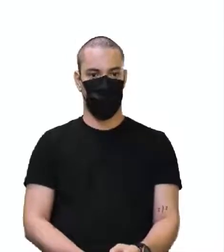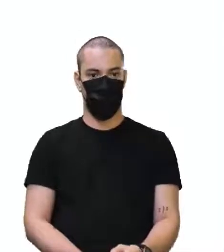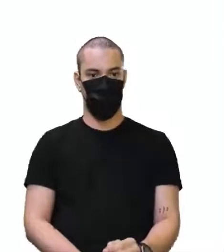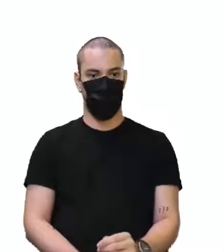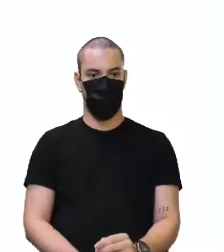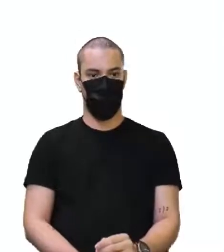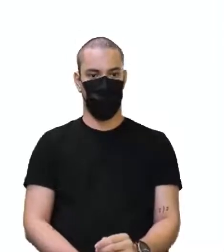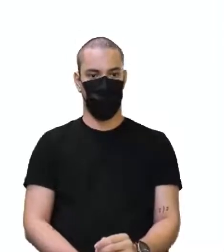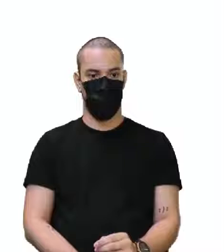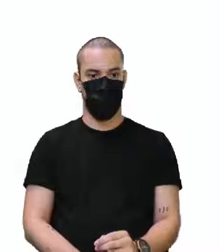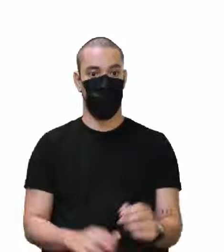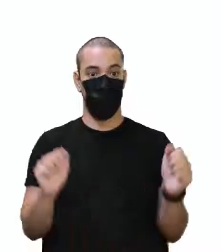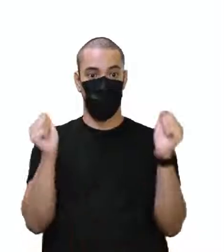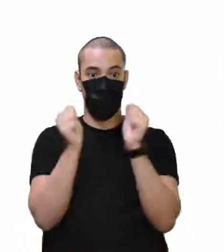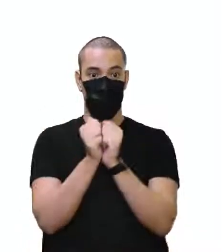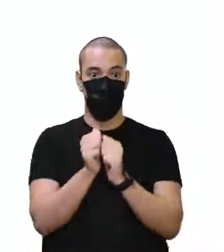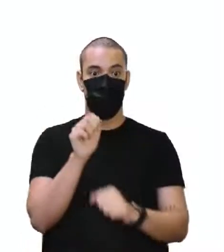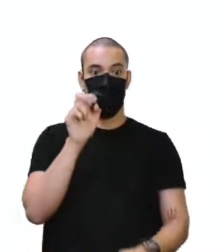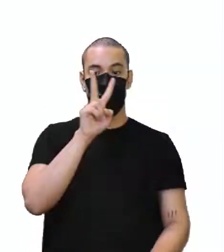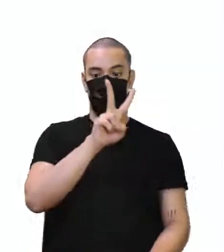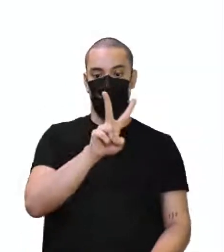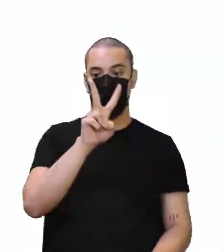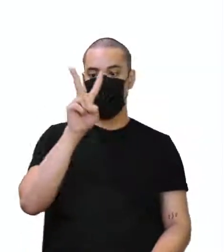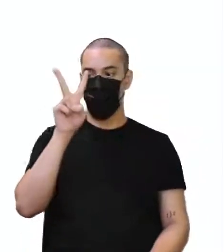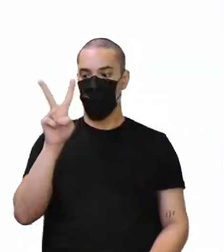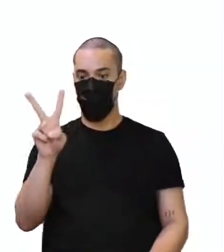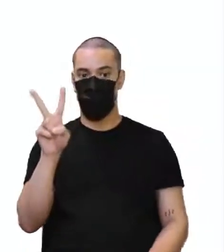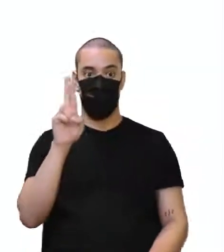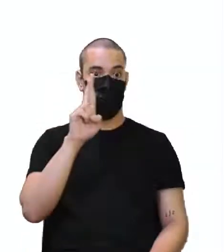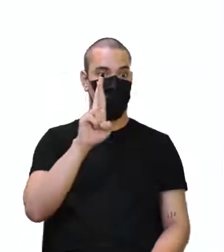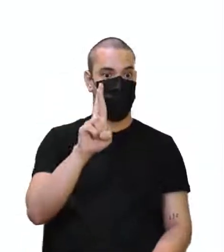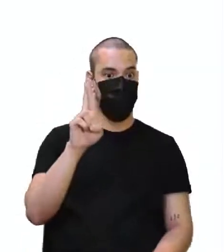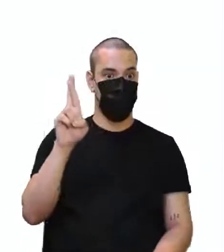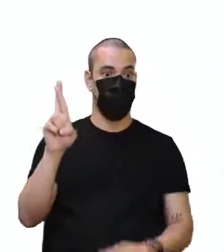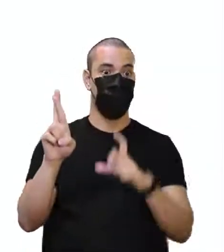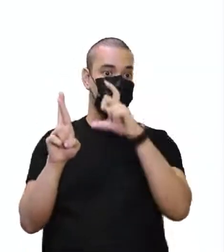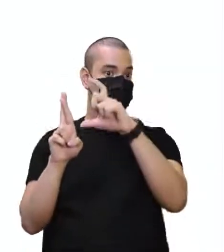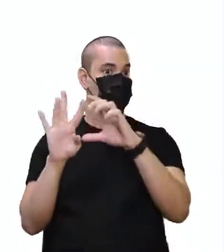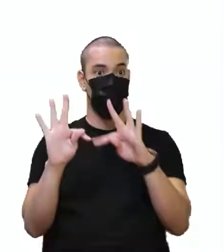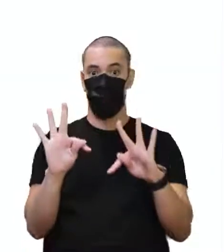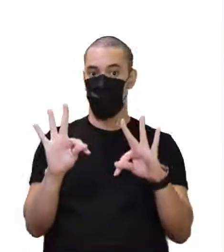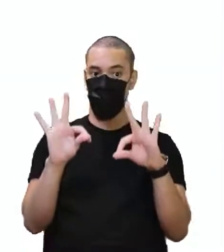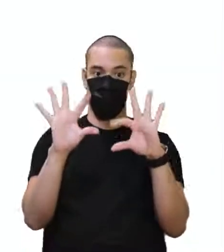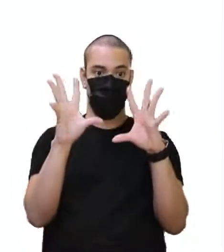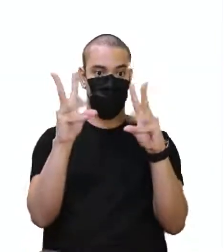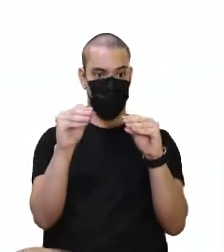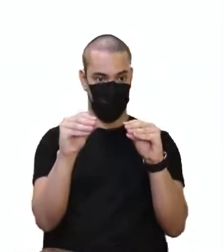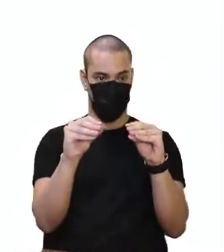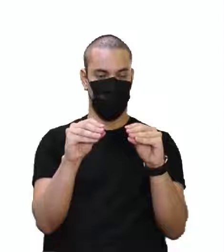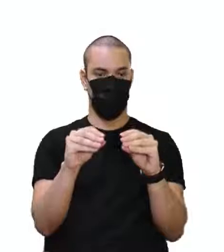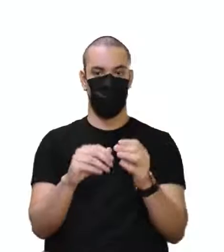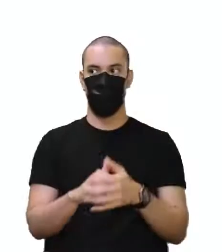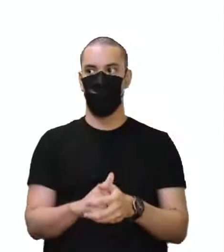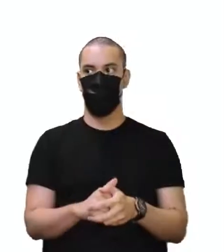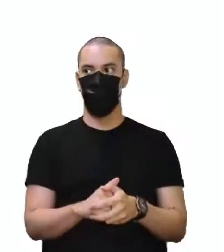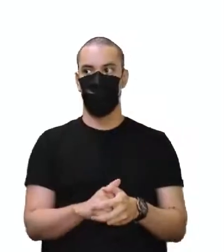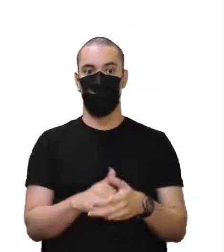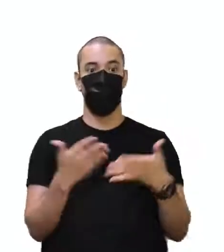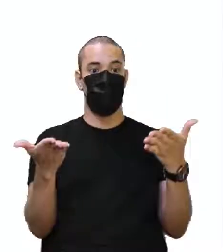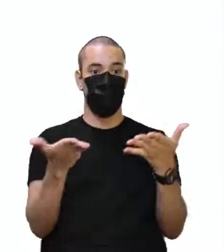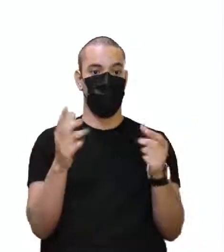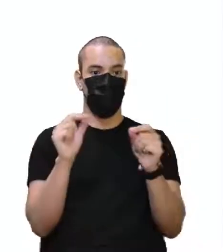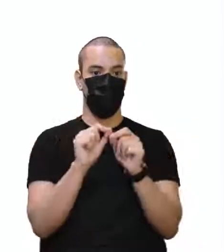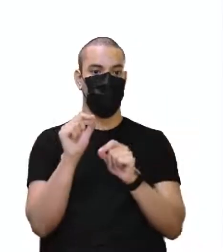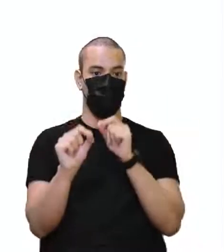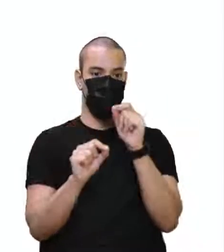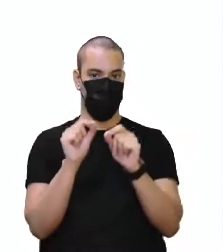com Rzão. Olha lá, tem a semente amarela e lisa. Agora eu vou brincar aqui